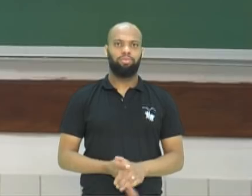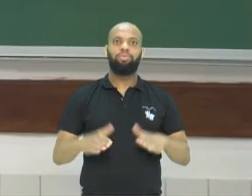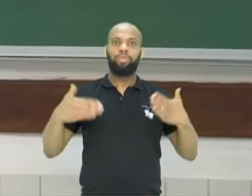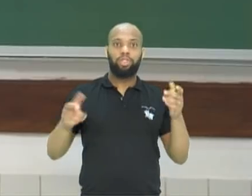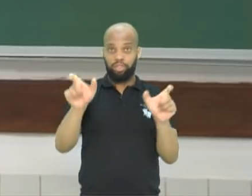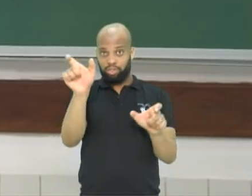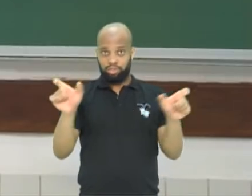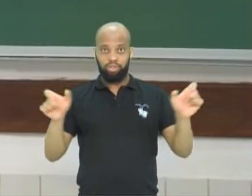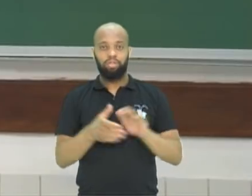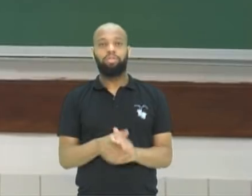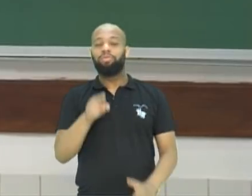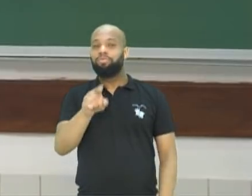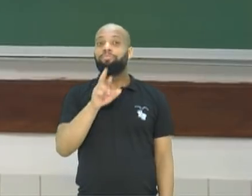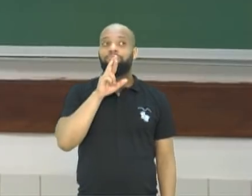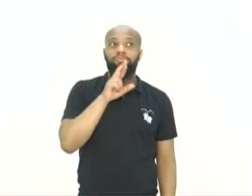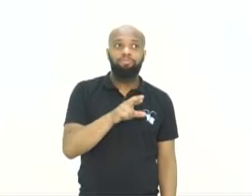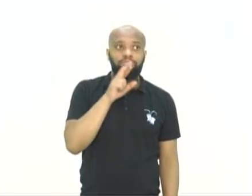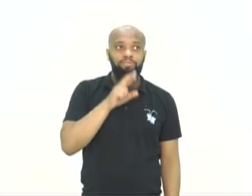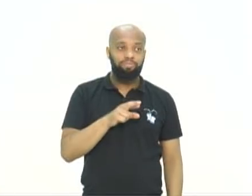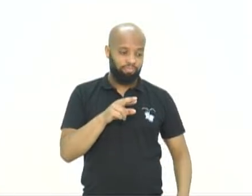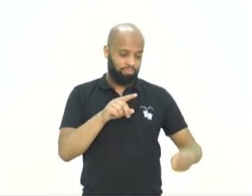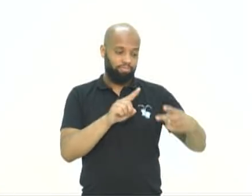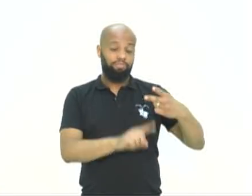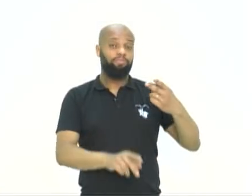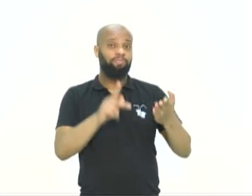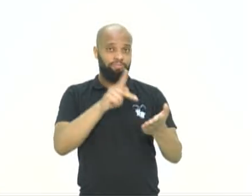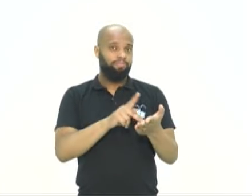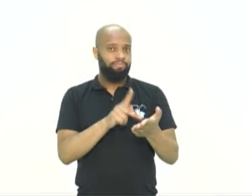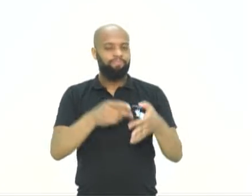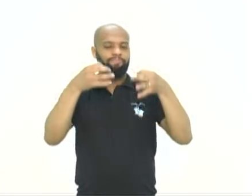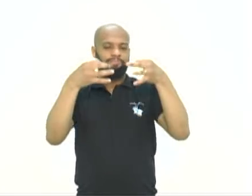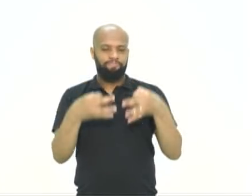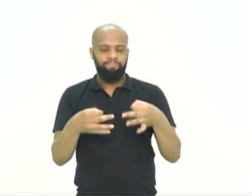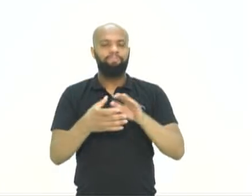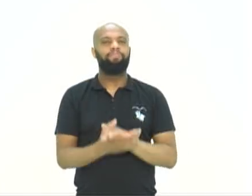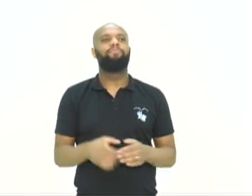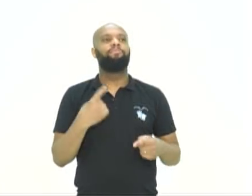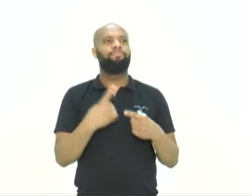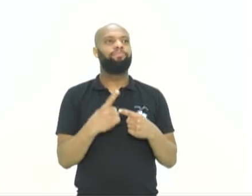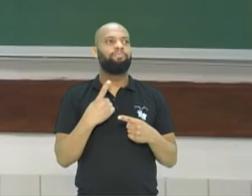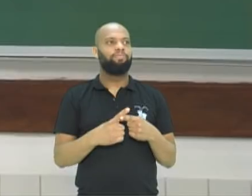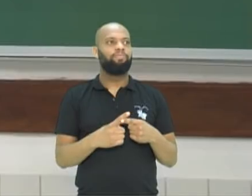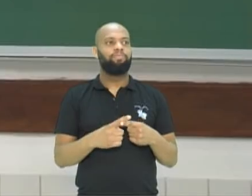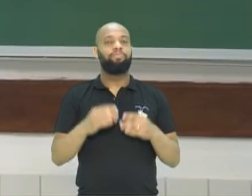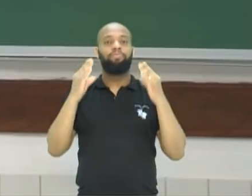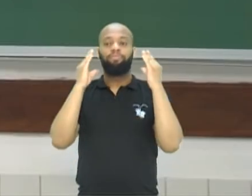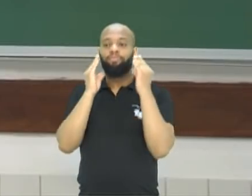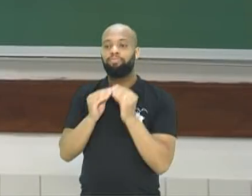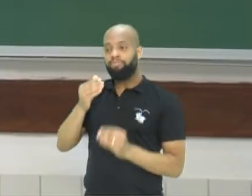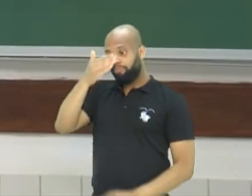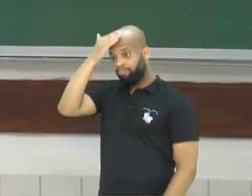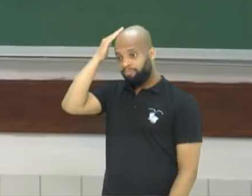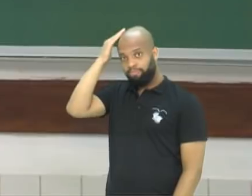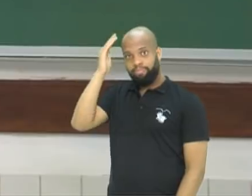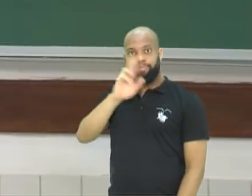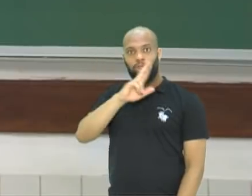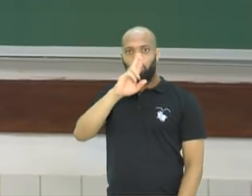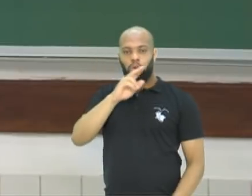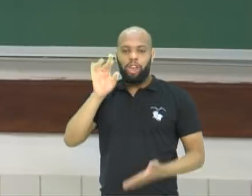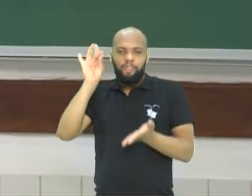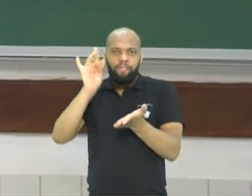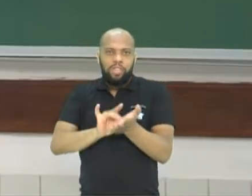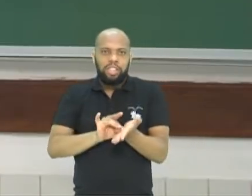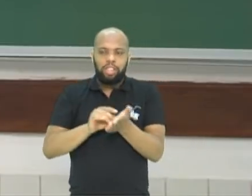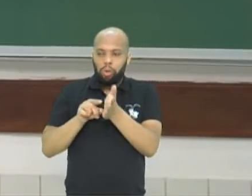Então, pessoal, quem respondeu lá, ó, verdadeiro? Sim, verdadeiro. O Darwin ele não foi como naturalista